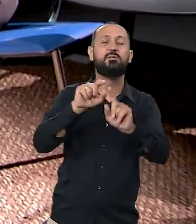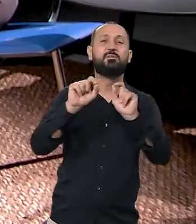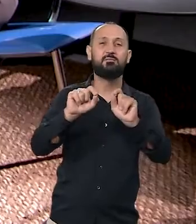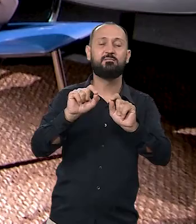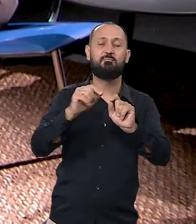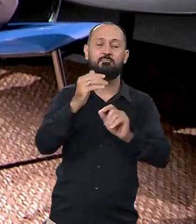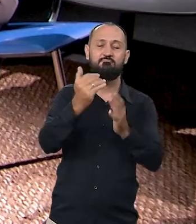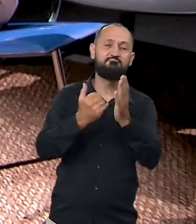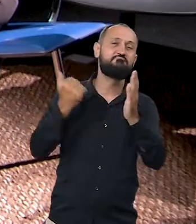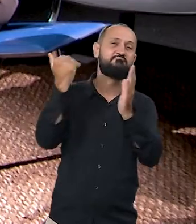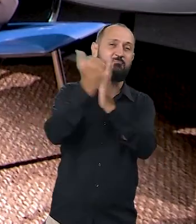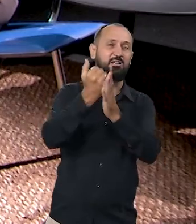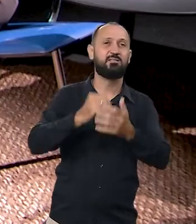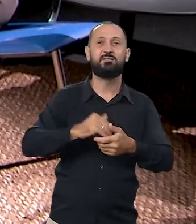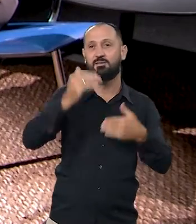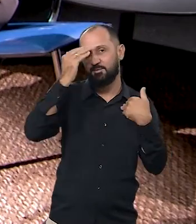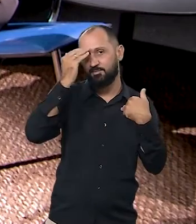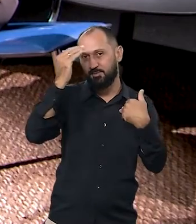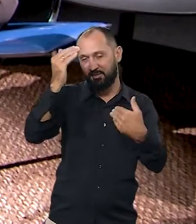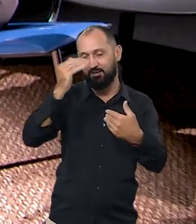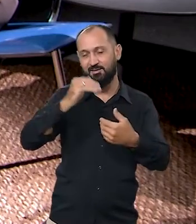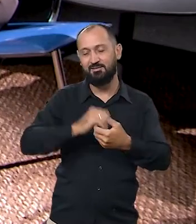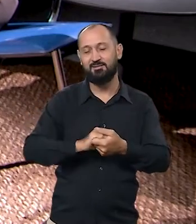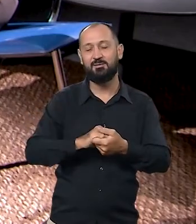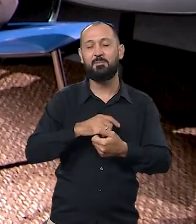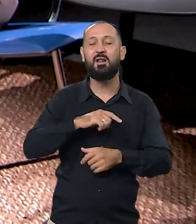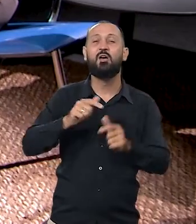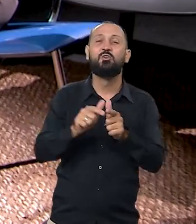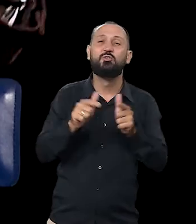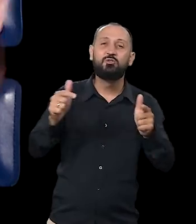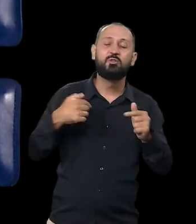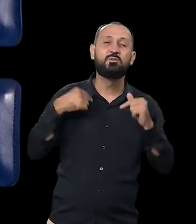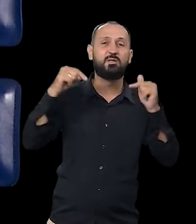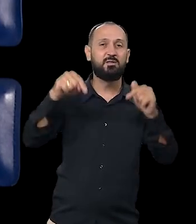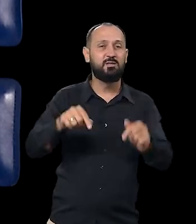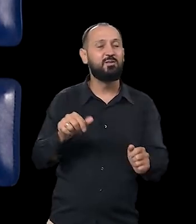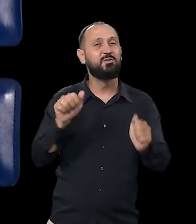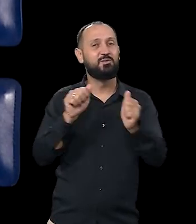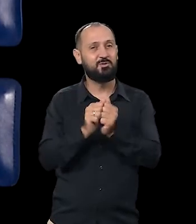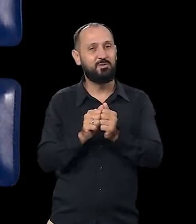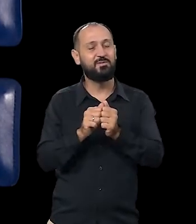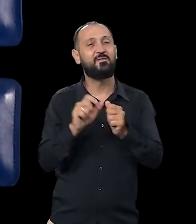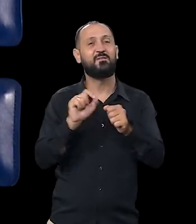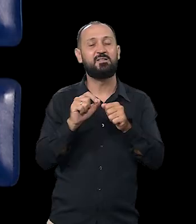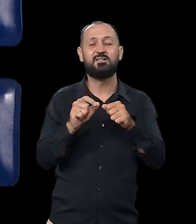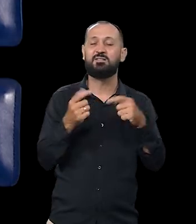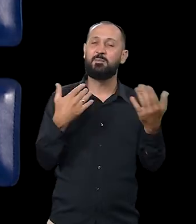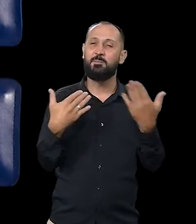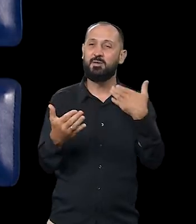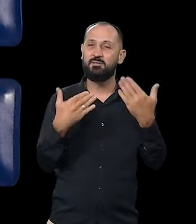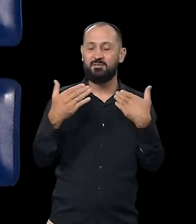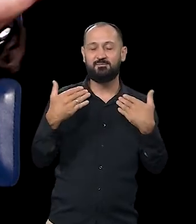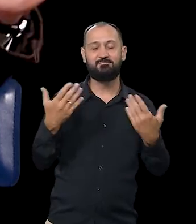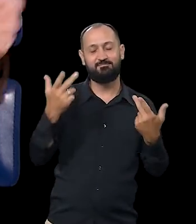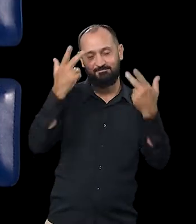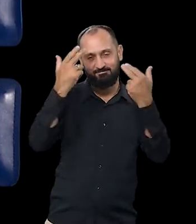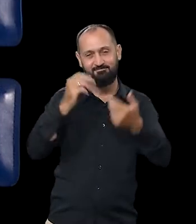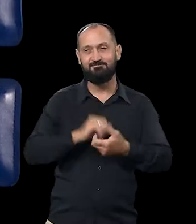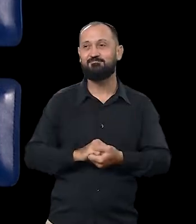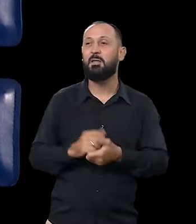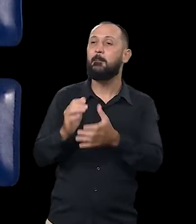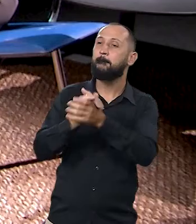é sempre além. Muito obrigado pelo privilégio de estar aqui contigo e fazer esse bate-papo tão